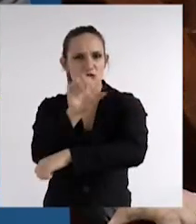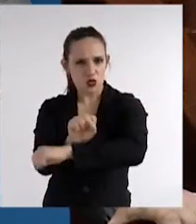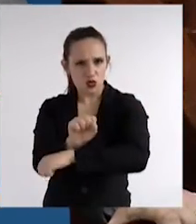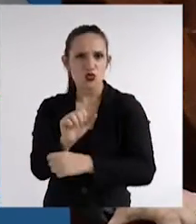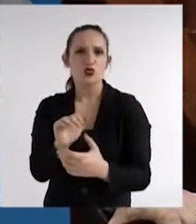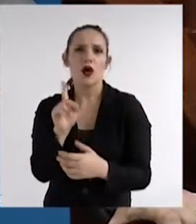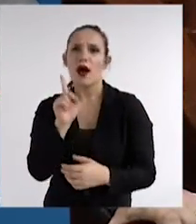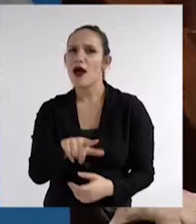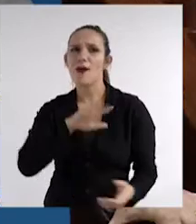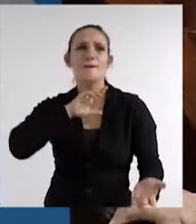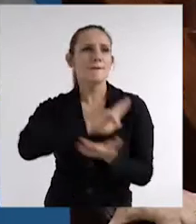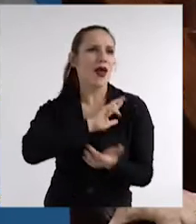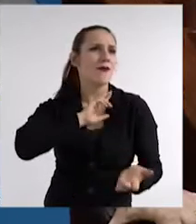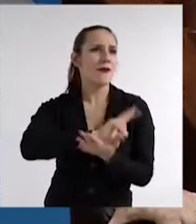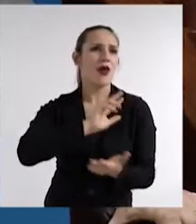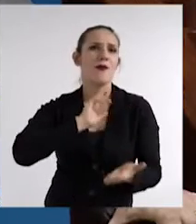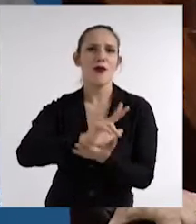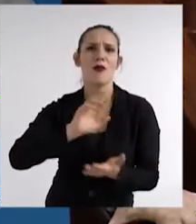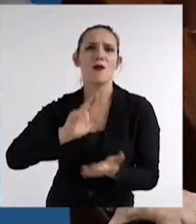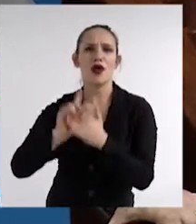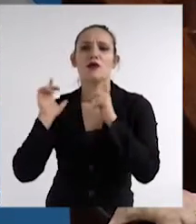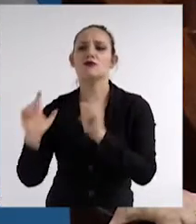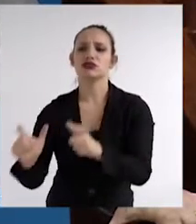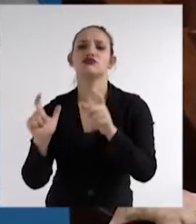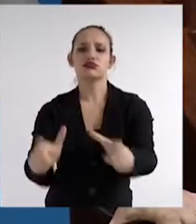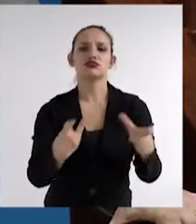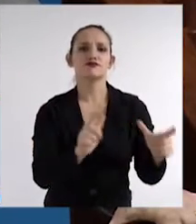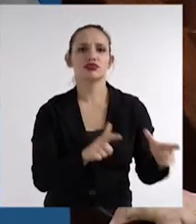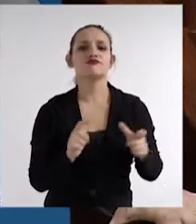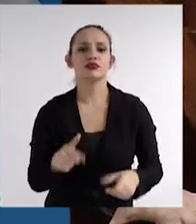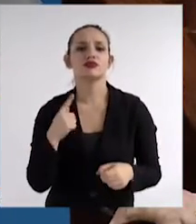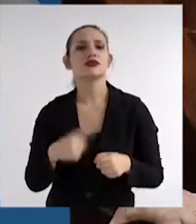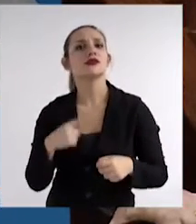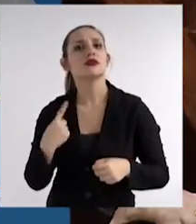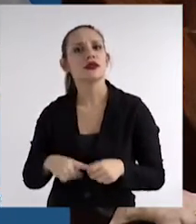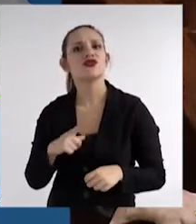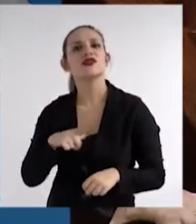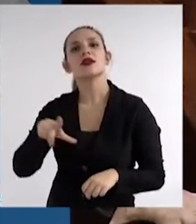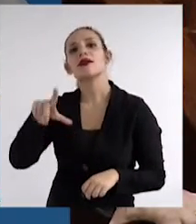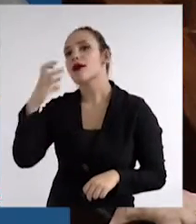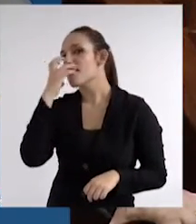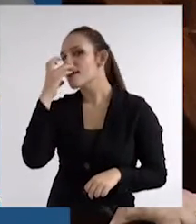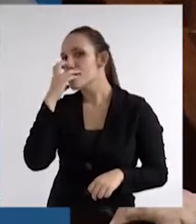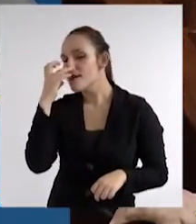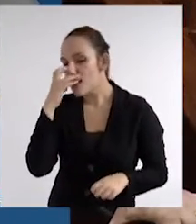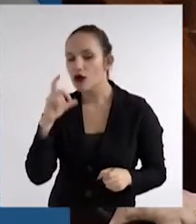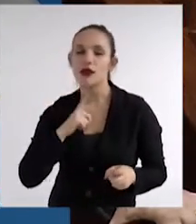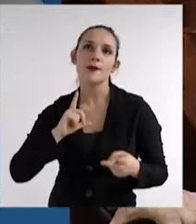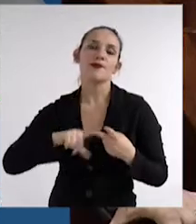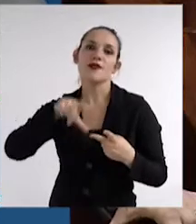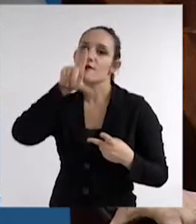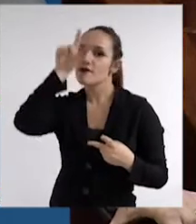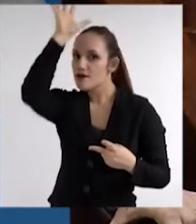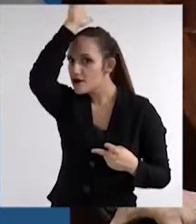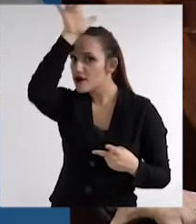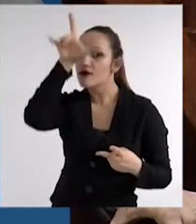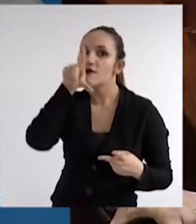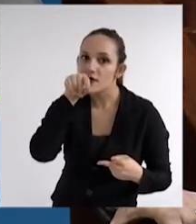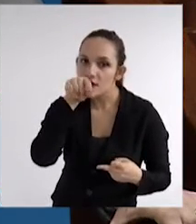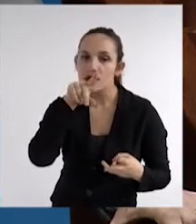que se tem animais, frangos, suínos, confinamentos.